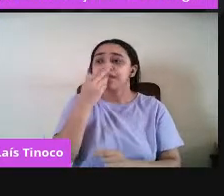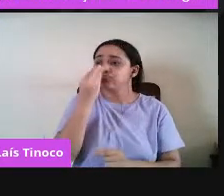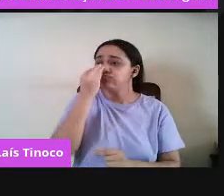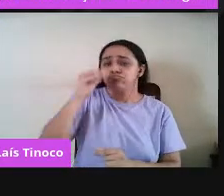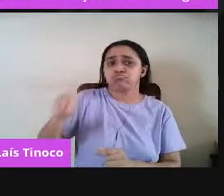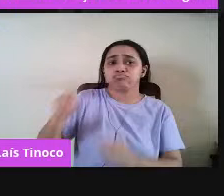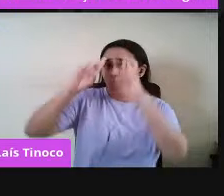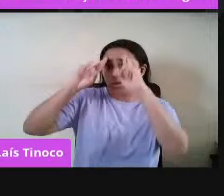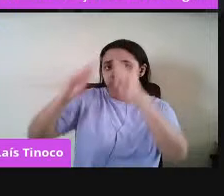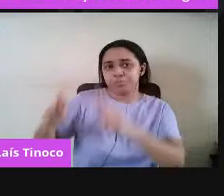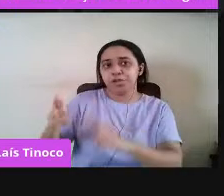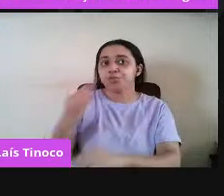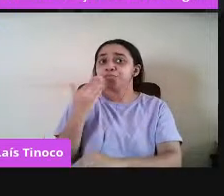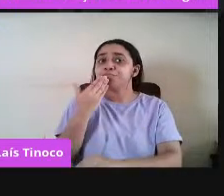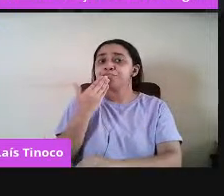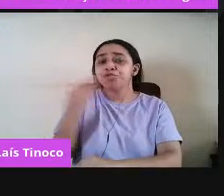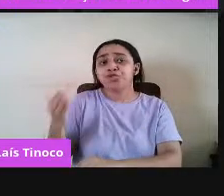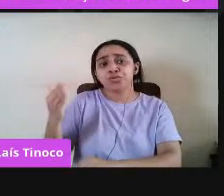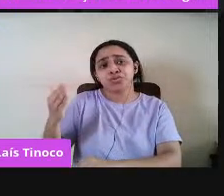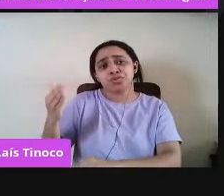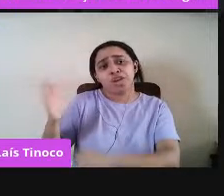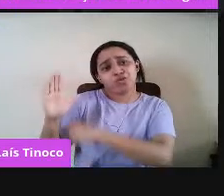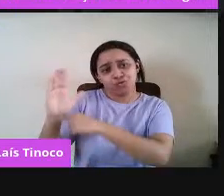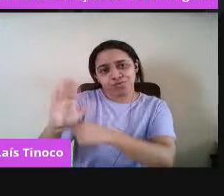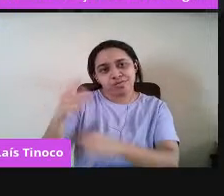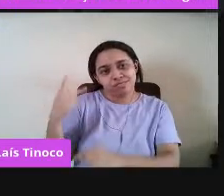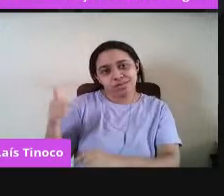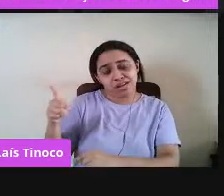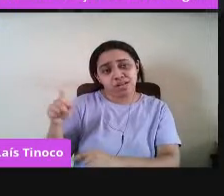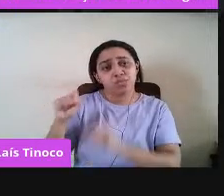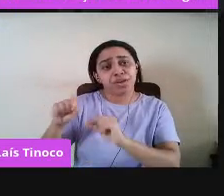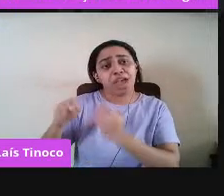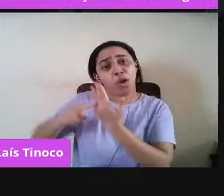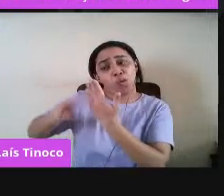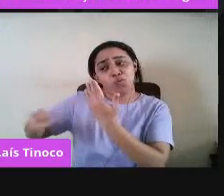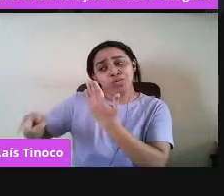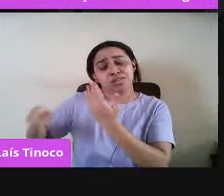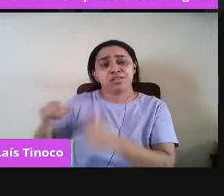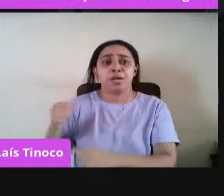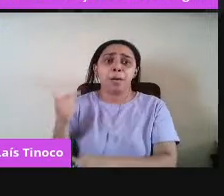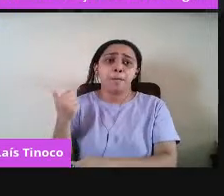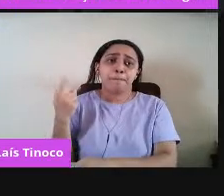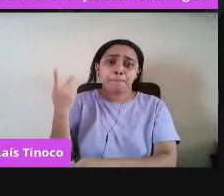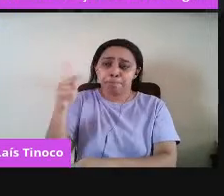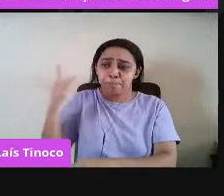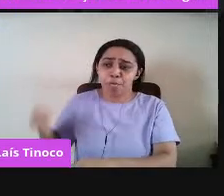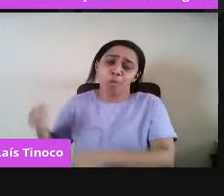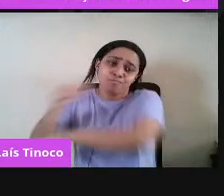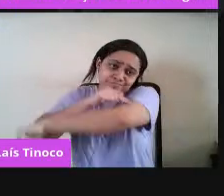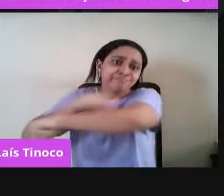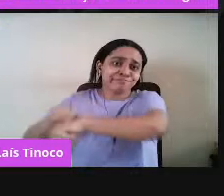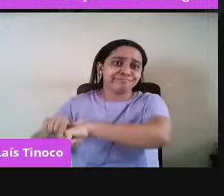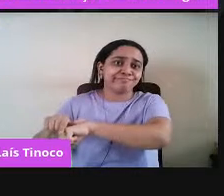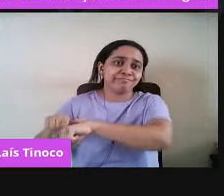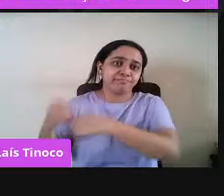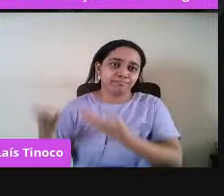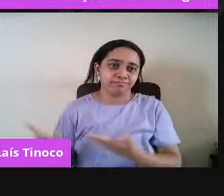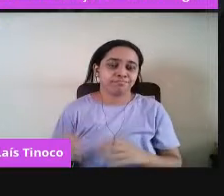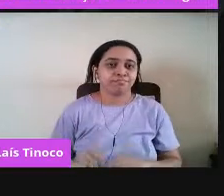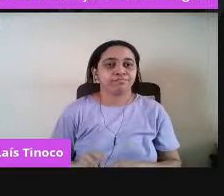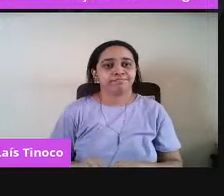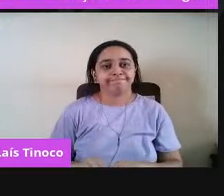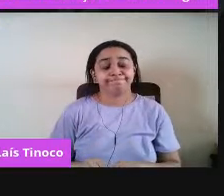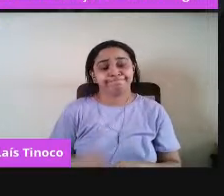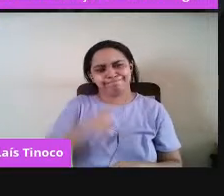palavras, o que elas passam é consequência dos próprios atos. E aí, o último exemplo, vocês já devem estar cansando,